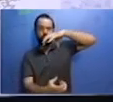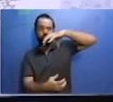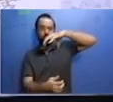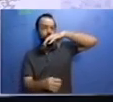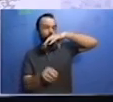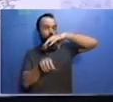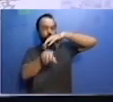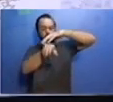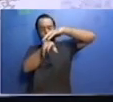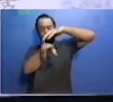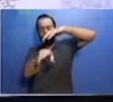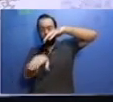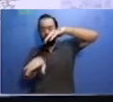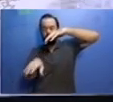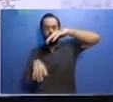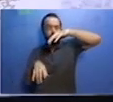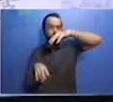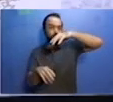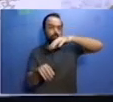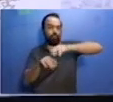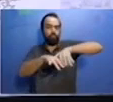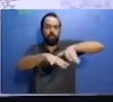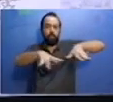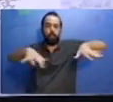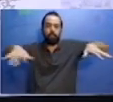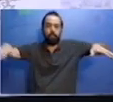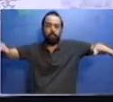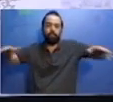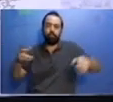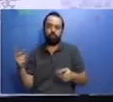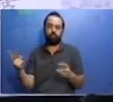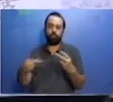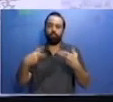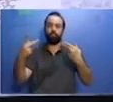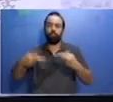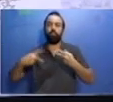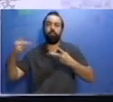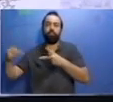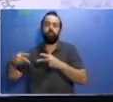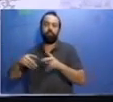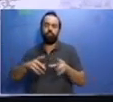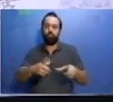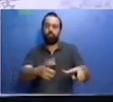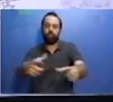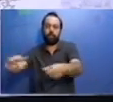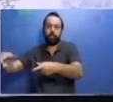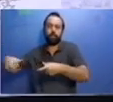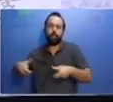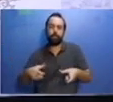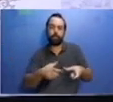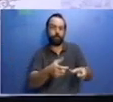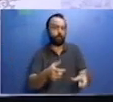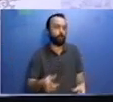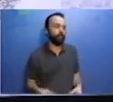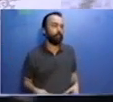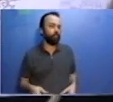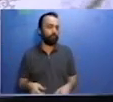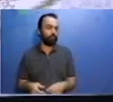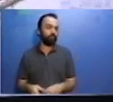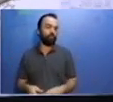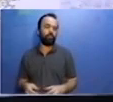ele libera esses esporos no ambiente que se espalham por meio do vento para regiões distantes dessa aqui